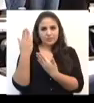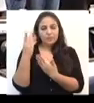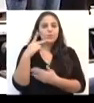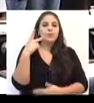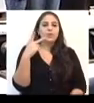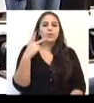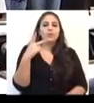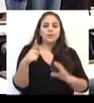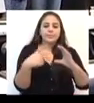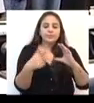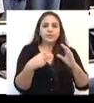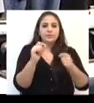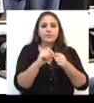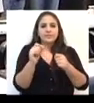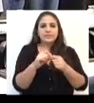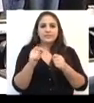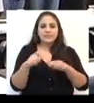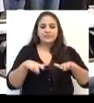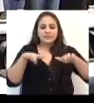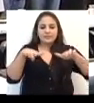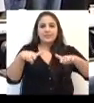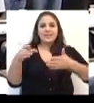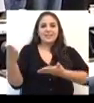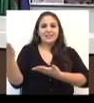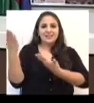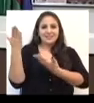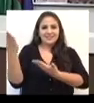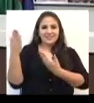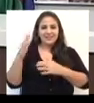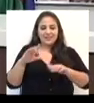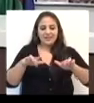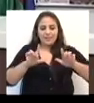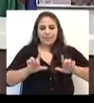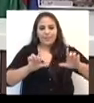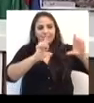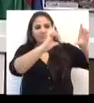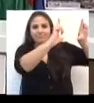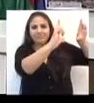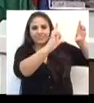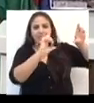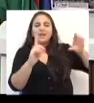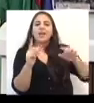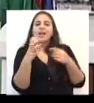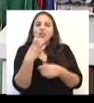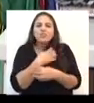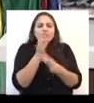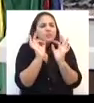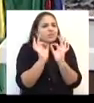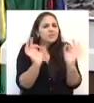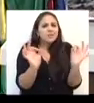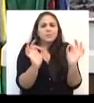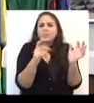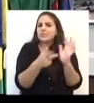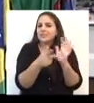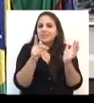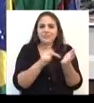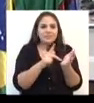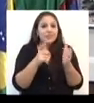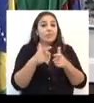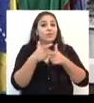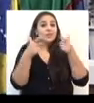Parlamento concedeu à CISA uma placa de honra ao mérito. Um gesto simples, mas de grande significado para